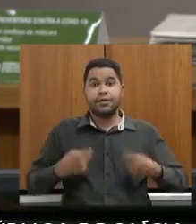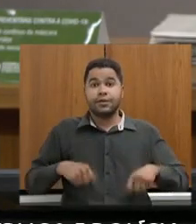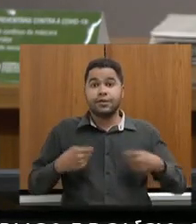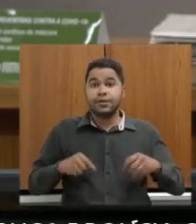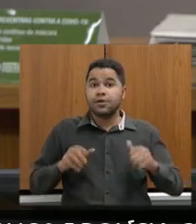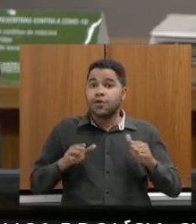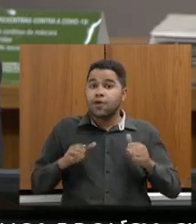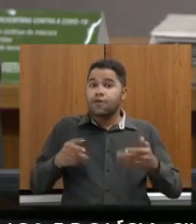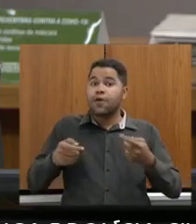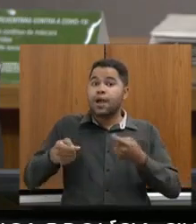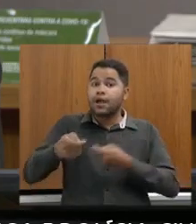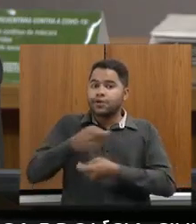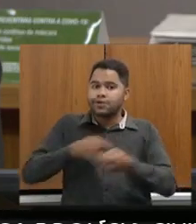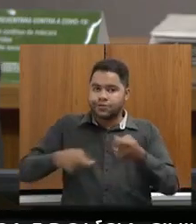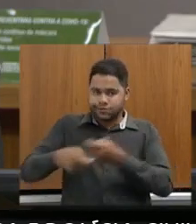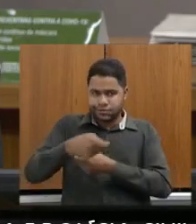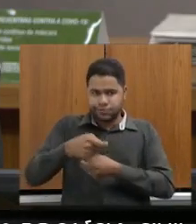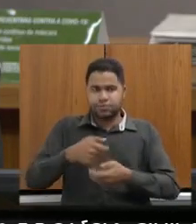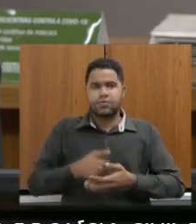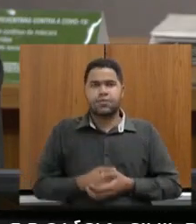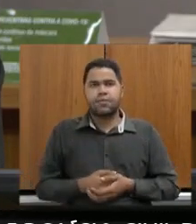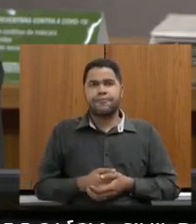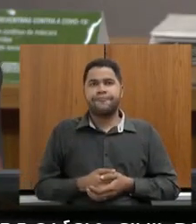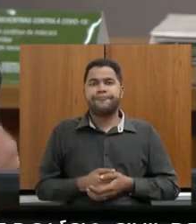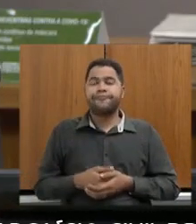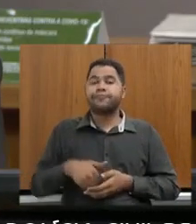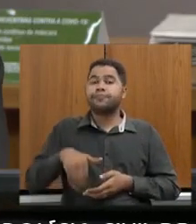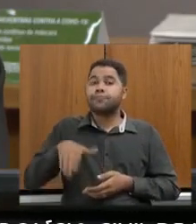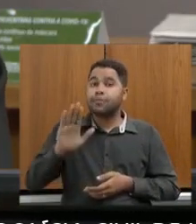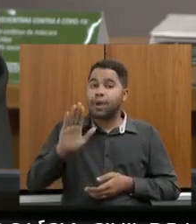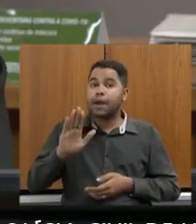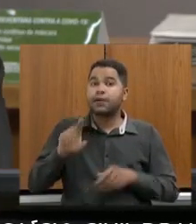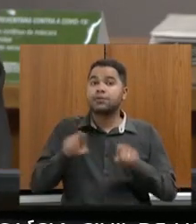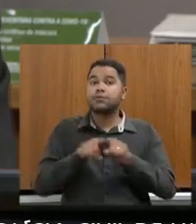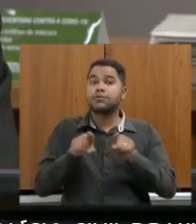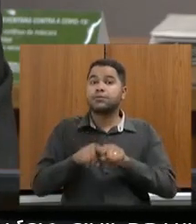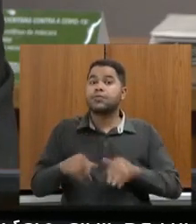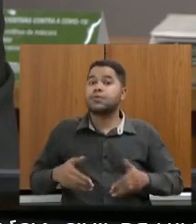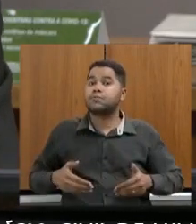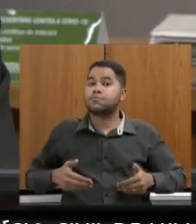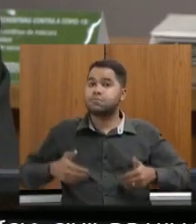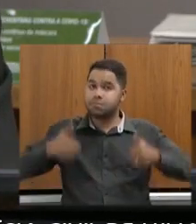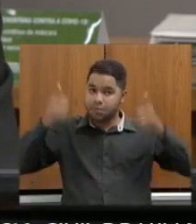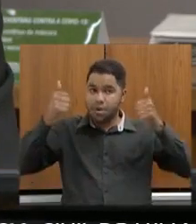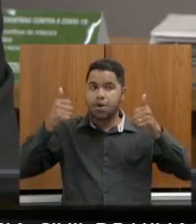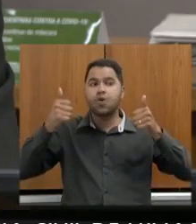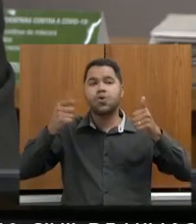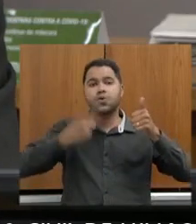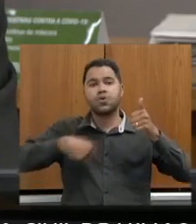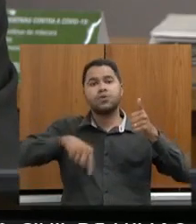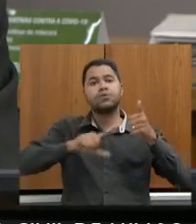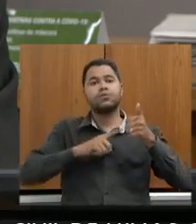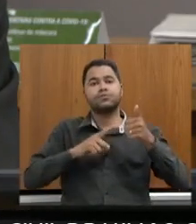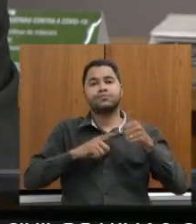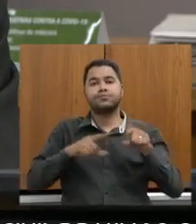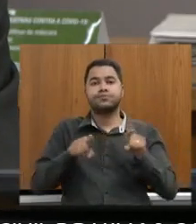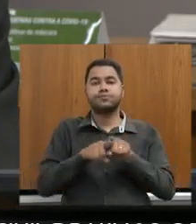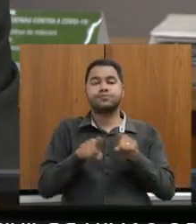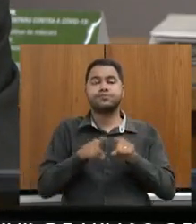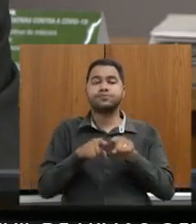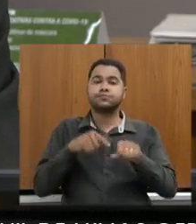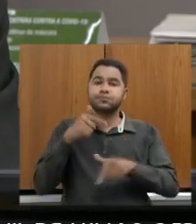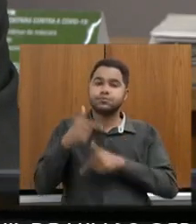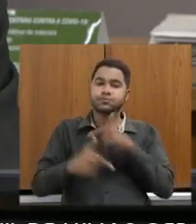na gestão fazer mais e melhor que obtemos e naturalmente